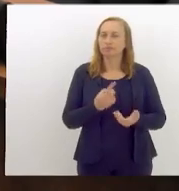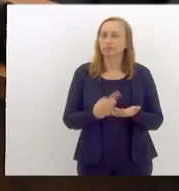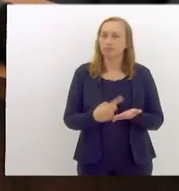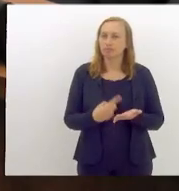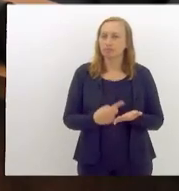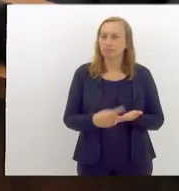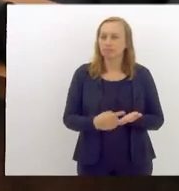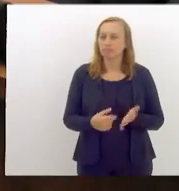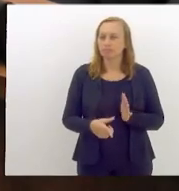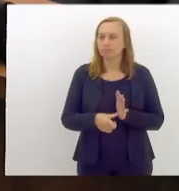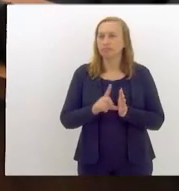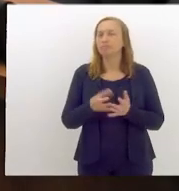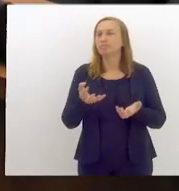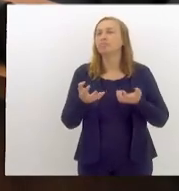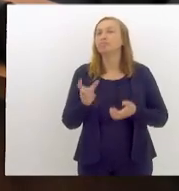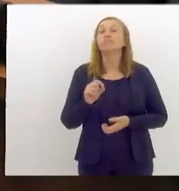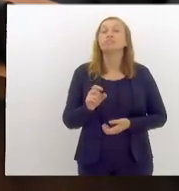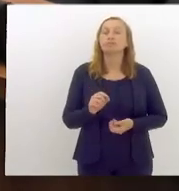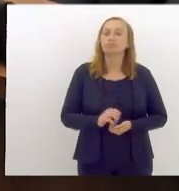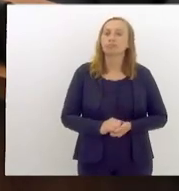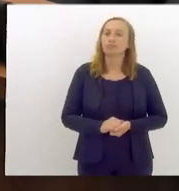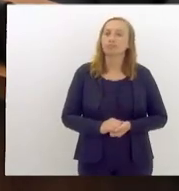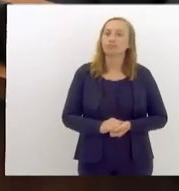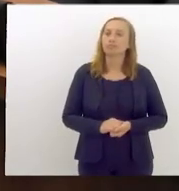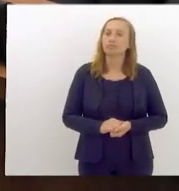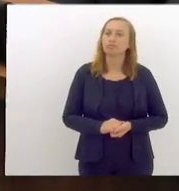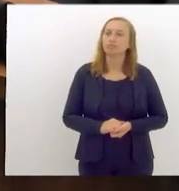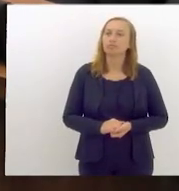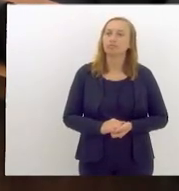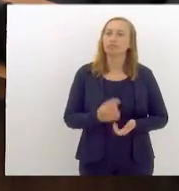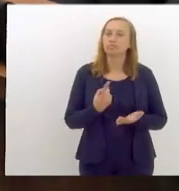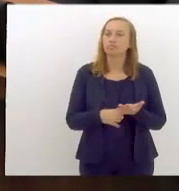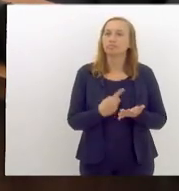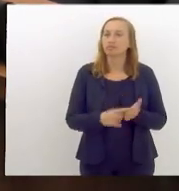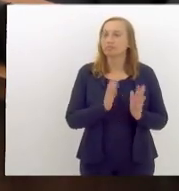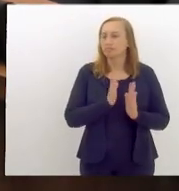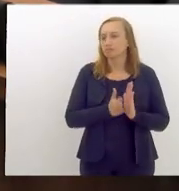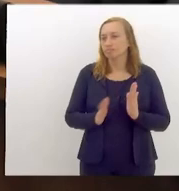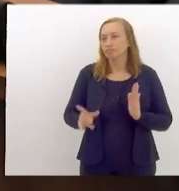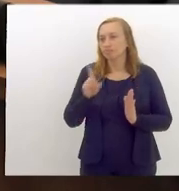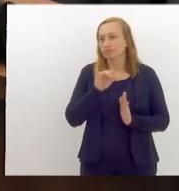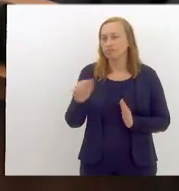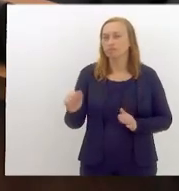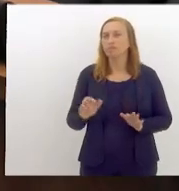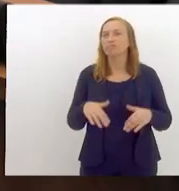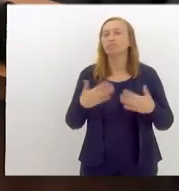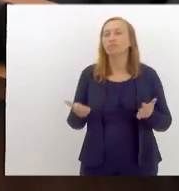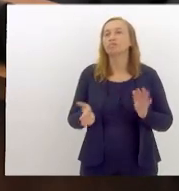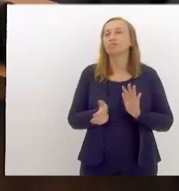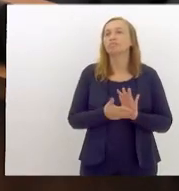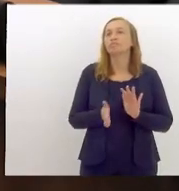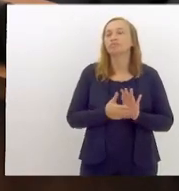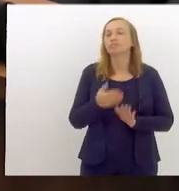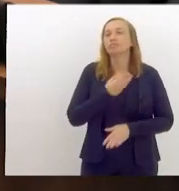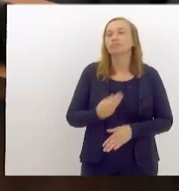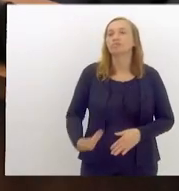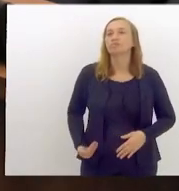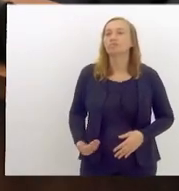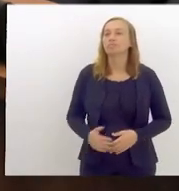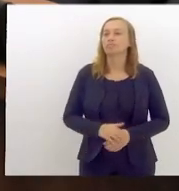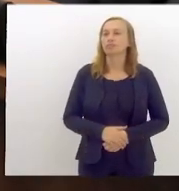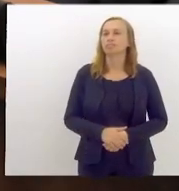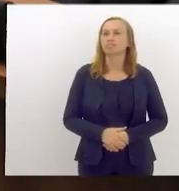O que que a gente quer a gente quer recolocar o acordo na ordem do dia qual é a proposta do governo